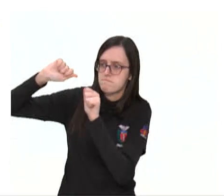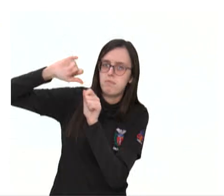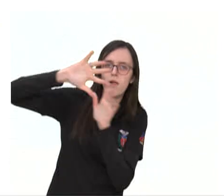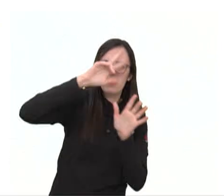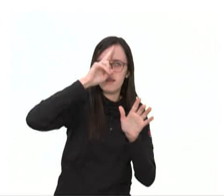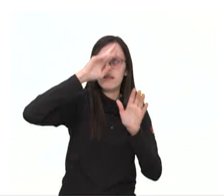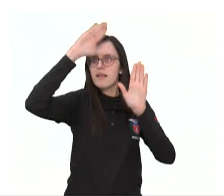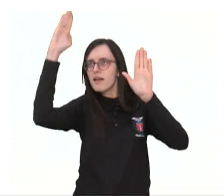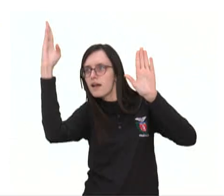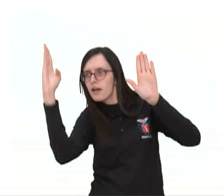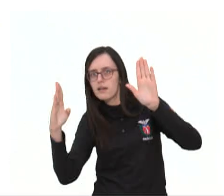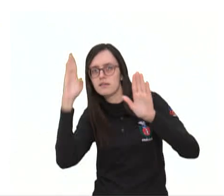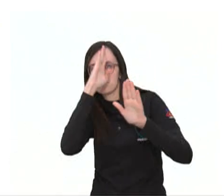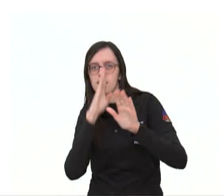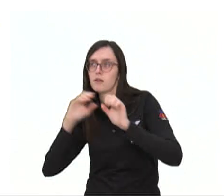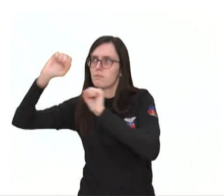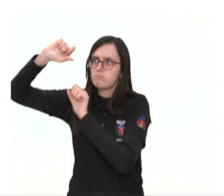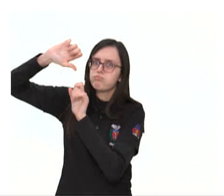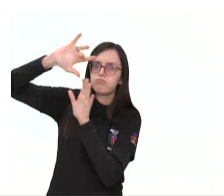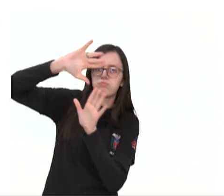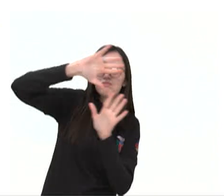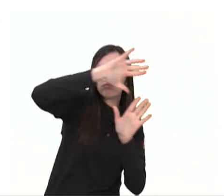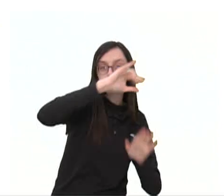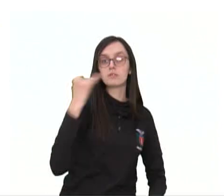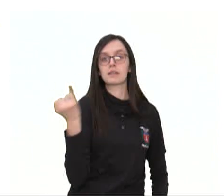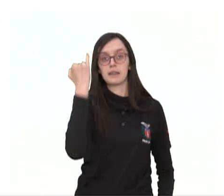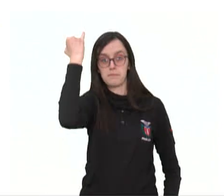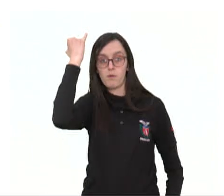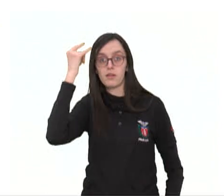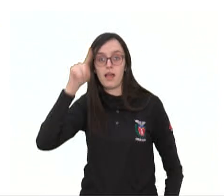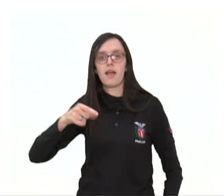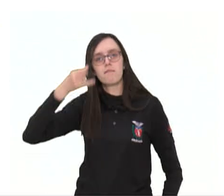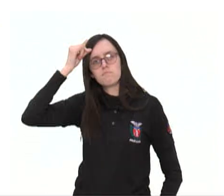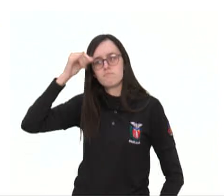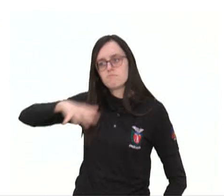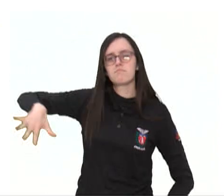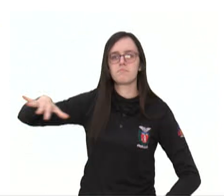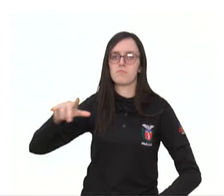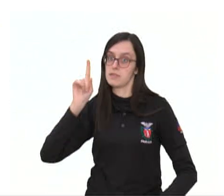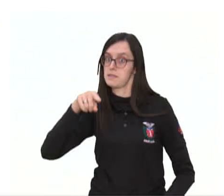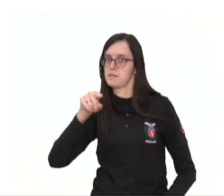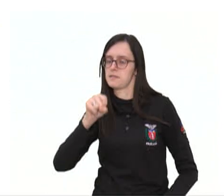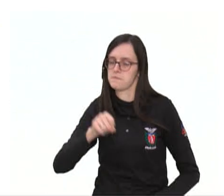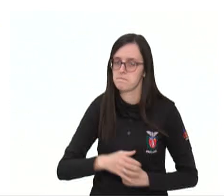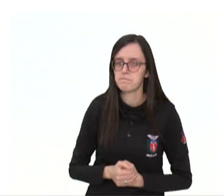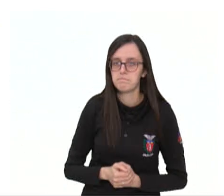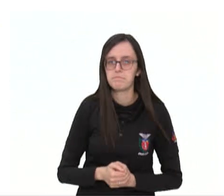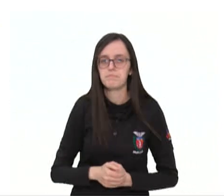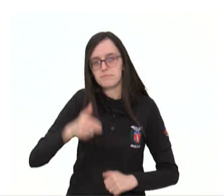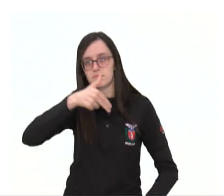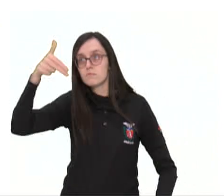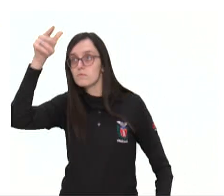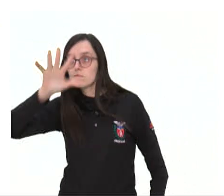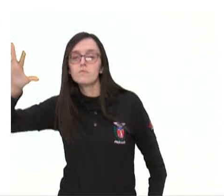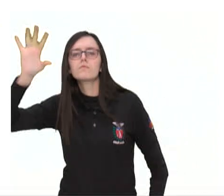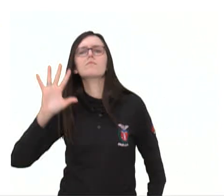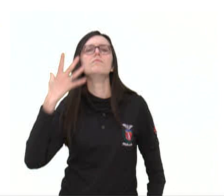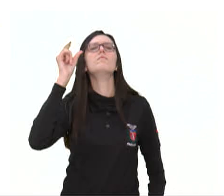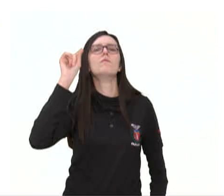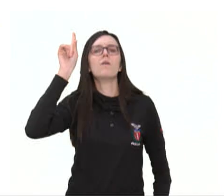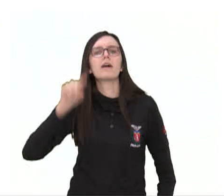interiorização da colônia, nessa caminhada para o interior. Pecuária foi. No Nordeste, essa expansão ocorreu para